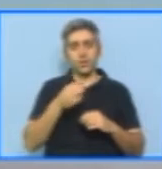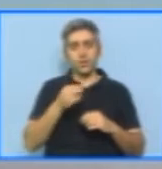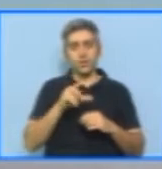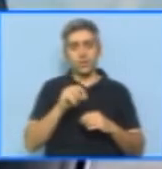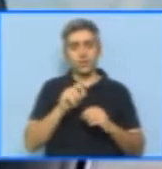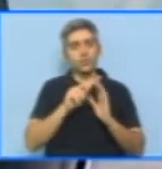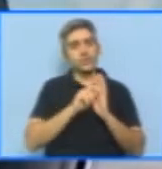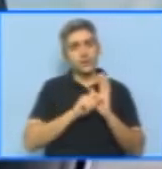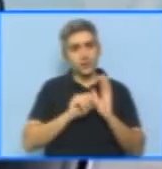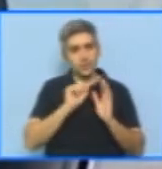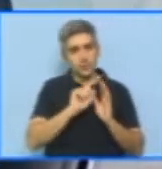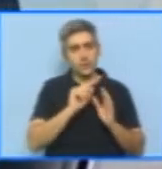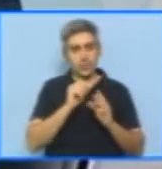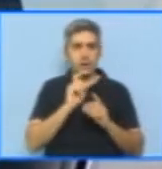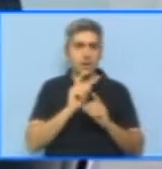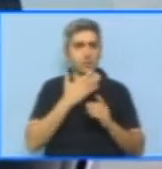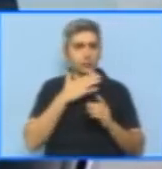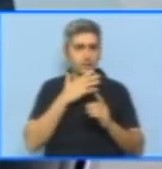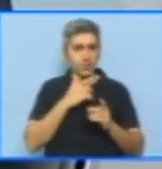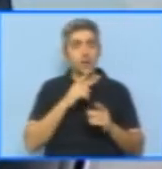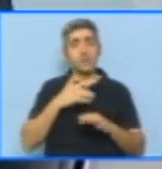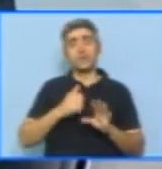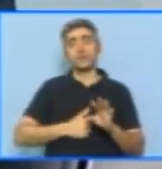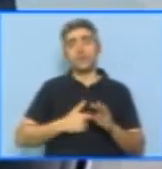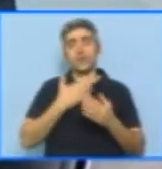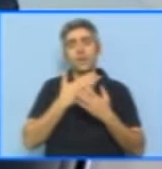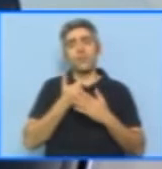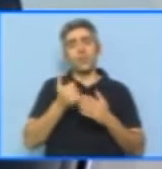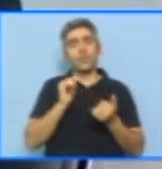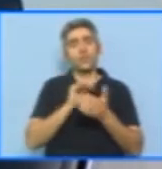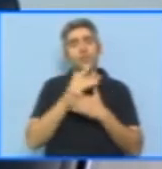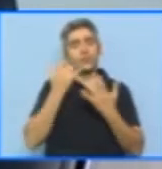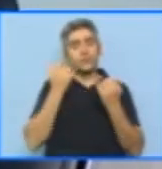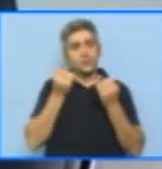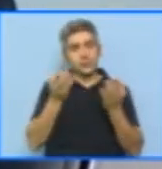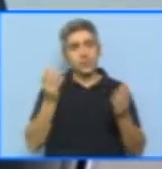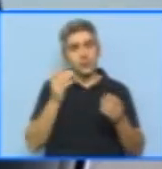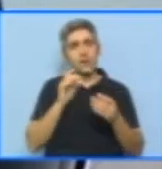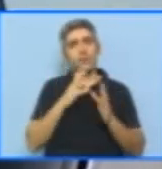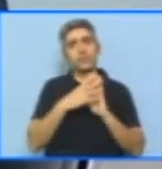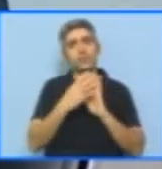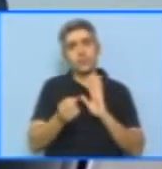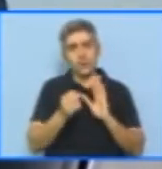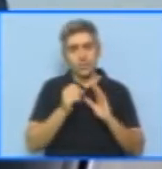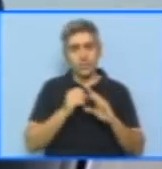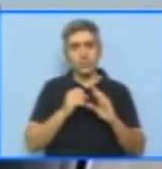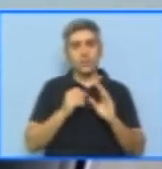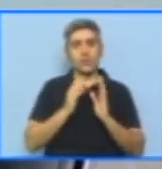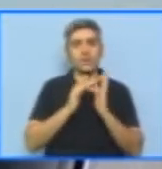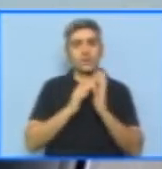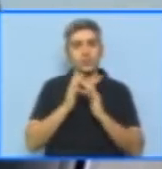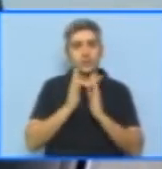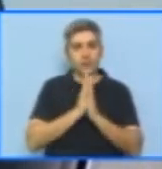que o ser católico, o que é que vai dar aqui? Vai dar a tal boa notícia que o Papa fala, que é a matriz cristã, a matriz do Evangelho com a qual se encara a vida,